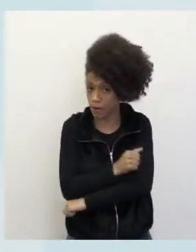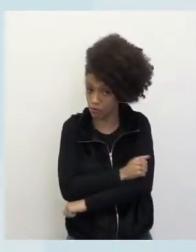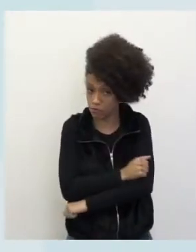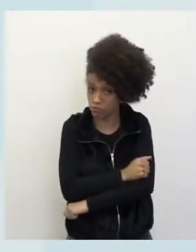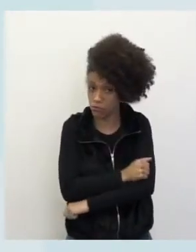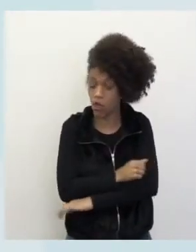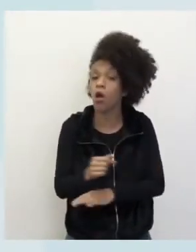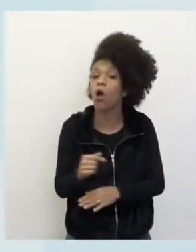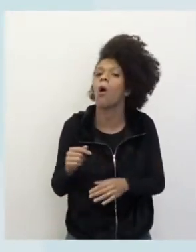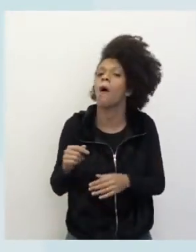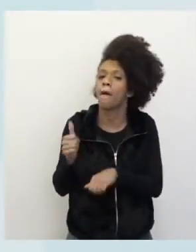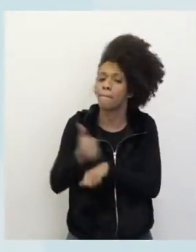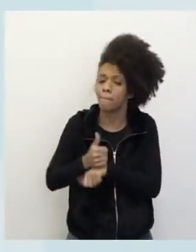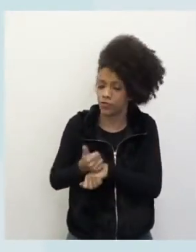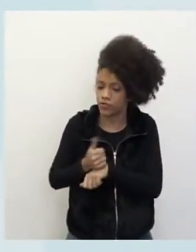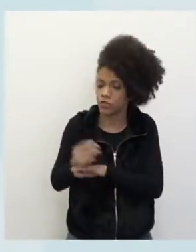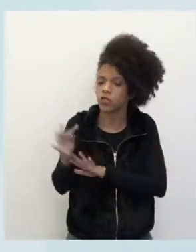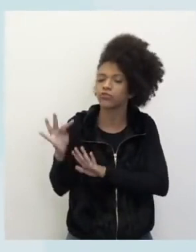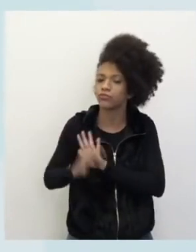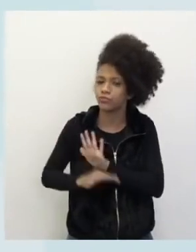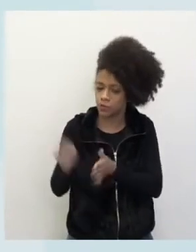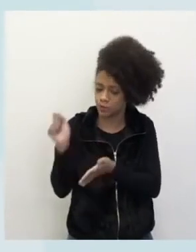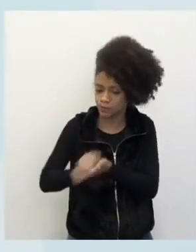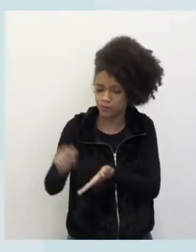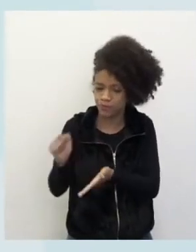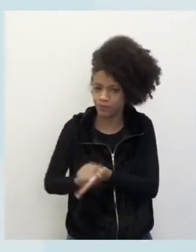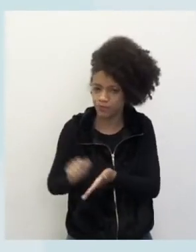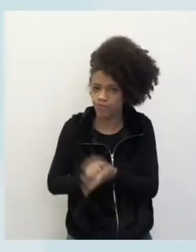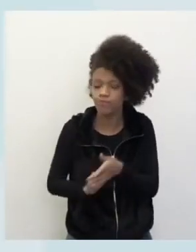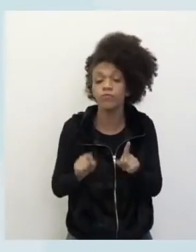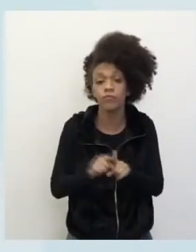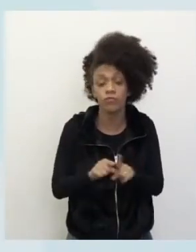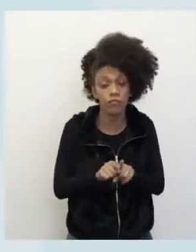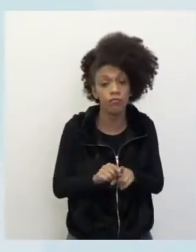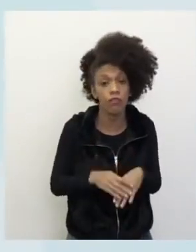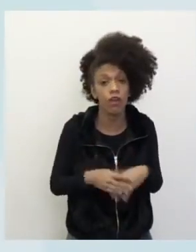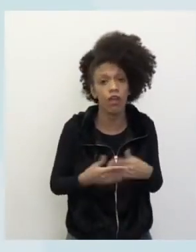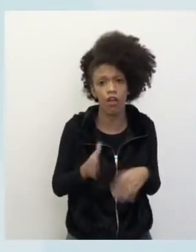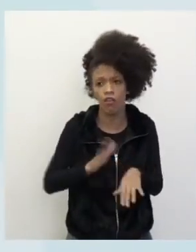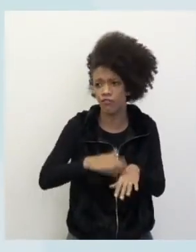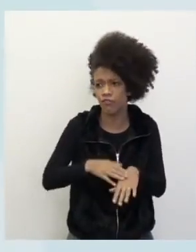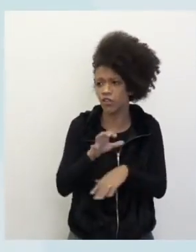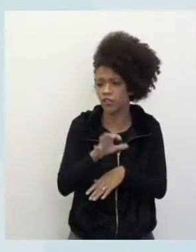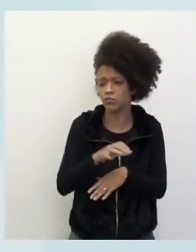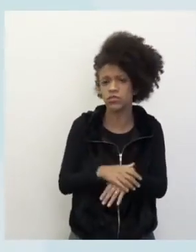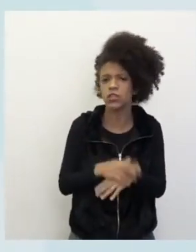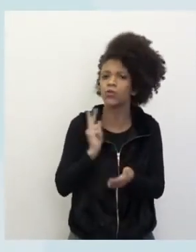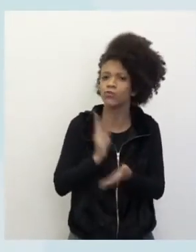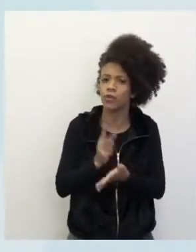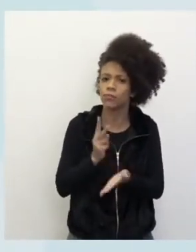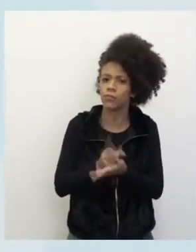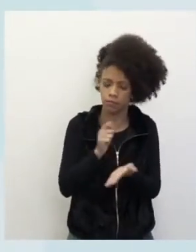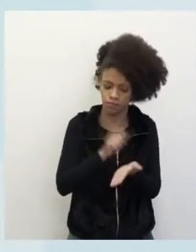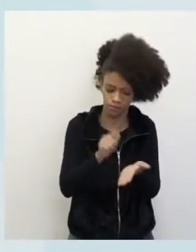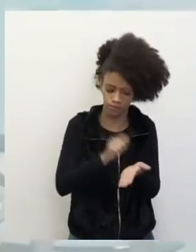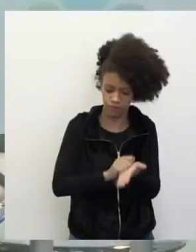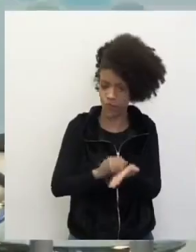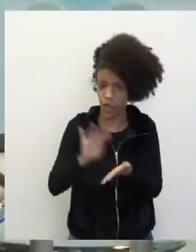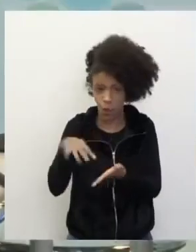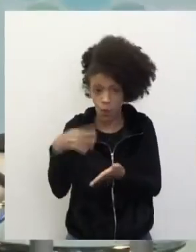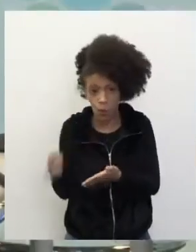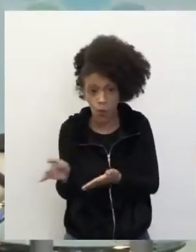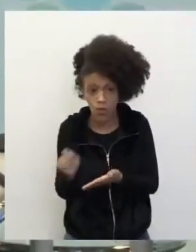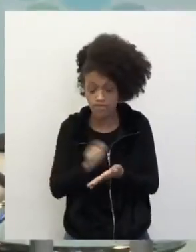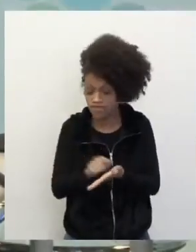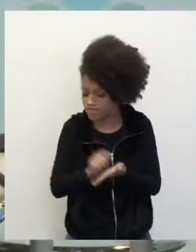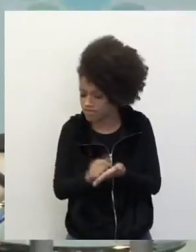do texto utilizam esse tipo de recurso. Oxe, eu estou falando isso porque eu faço isso, Mauro. Eu faço isso. Eu sempre vou escrever com esses quadrinhos